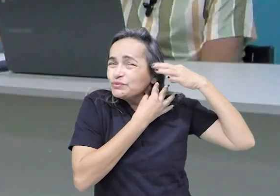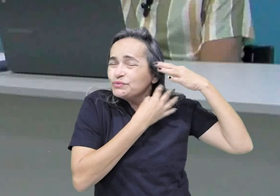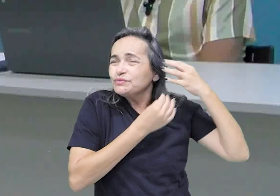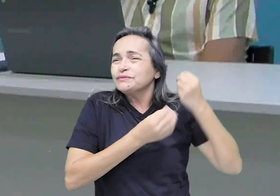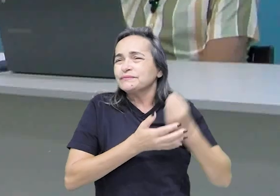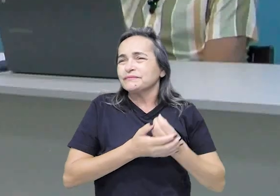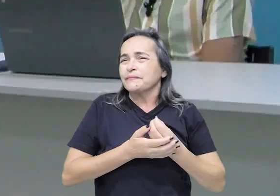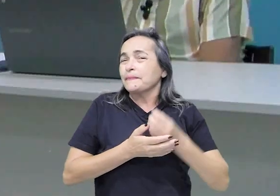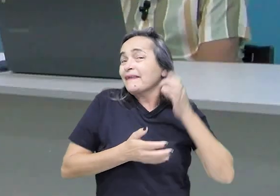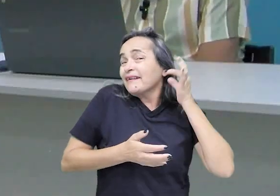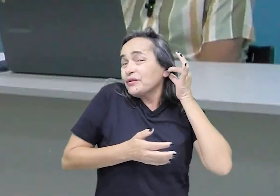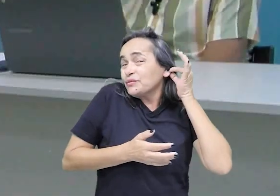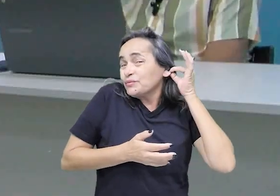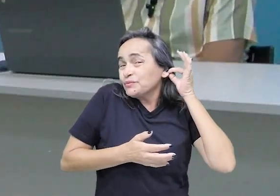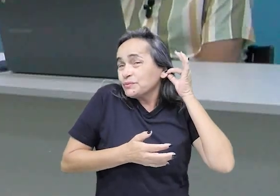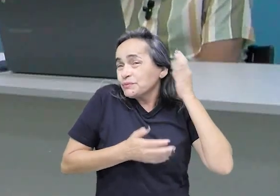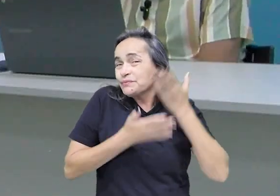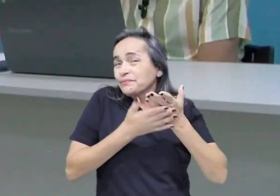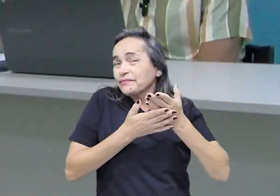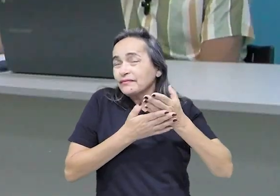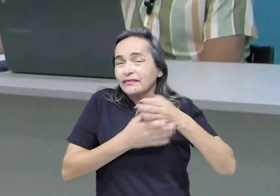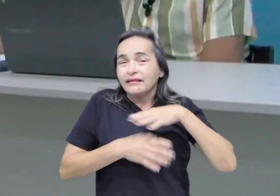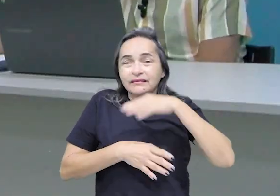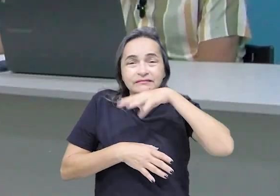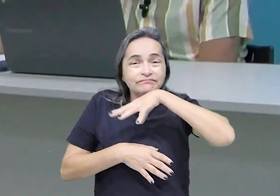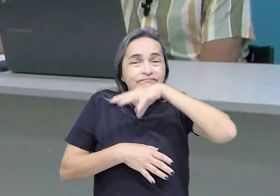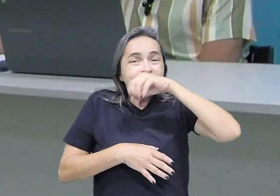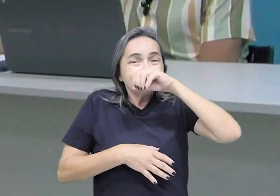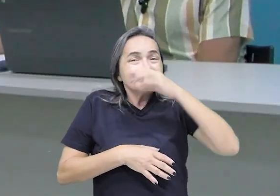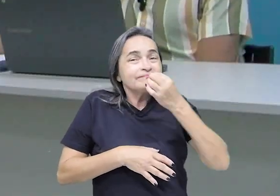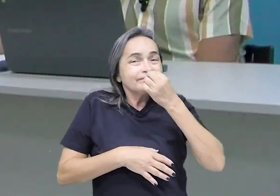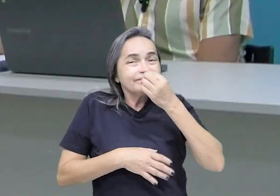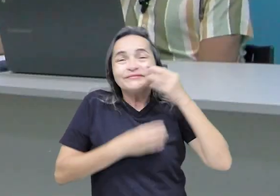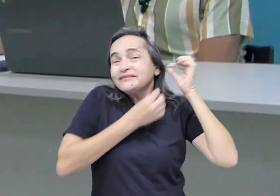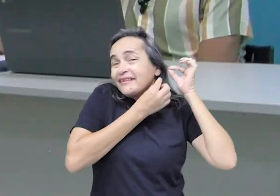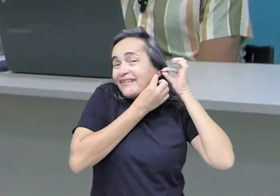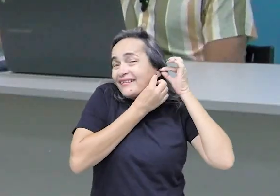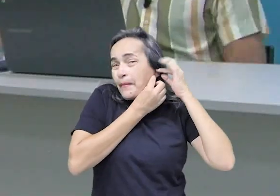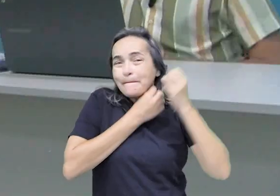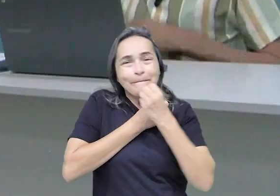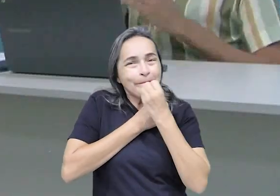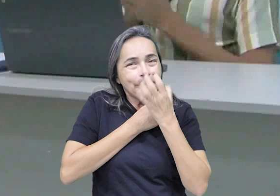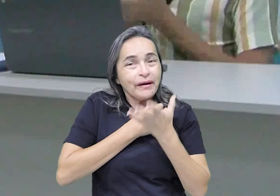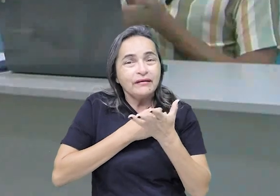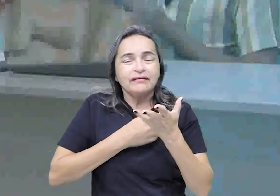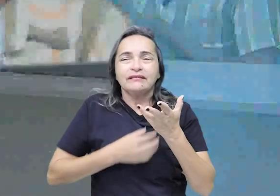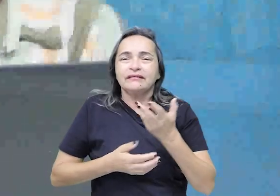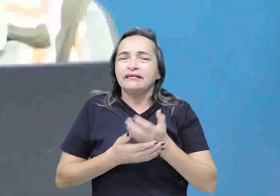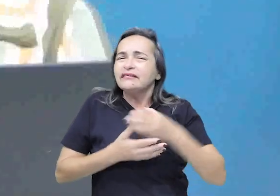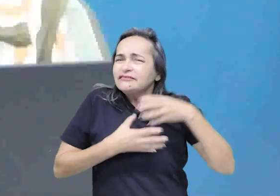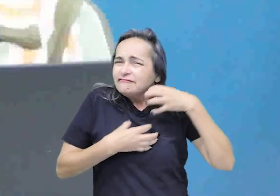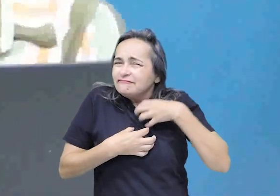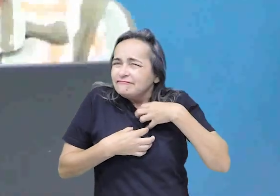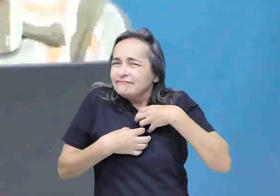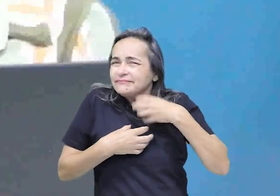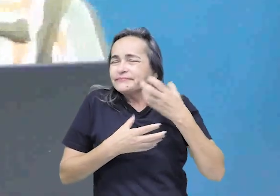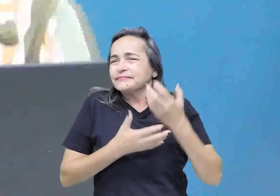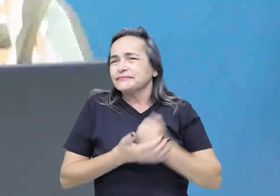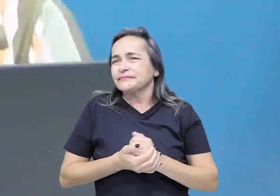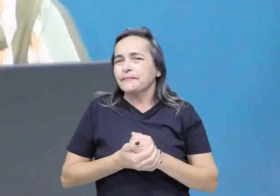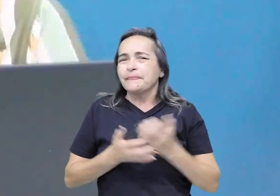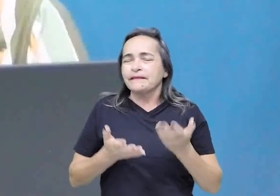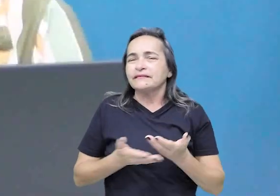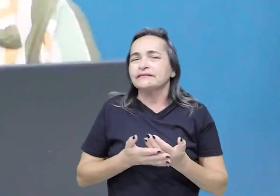afetivo, né? O carinho na orelha. Um cheirinho na orelha, né? Então, vem cá. A parte mais interna ou a